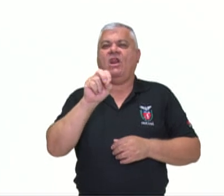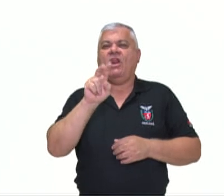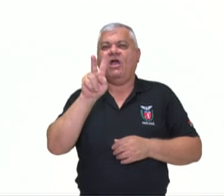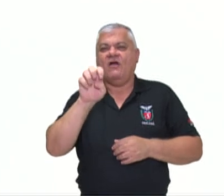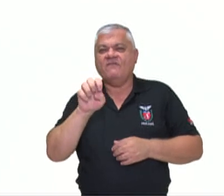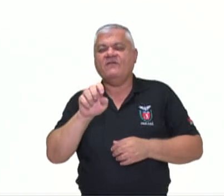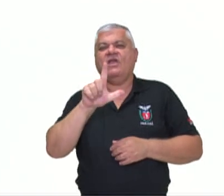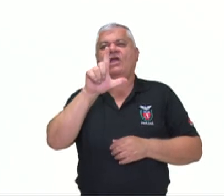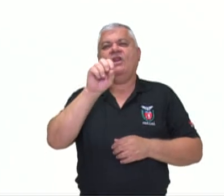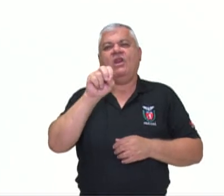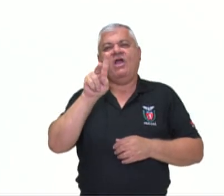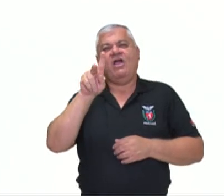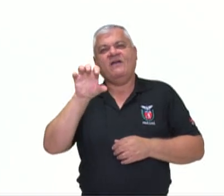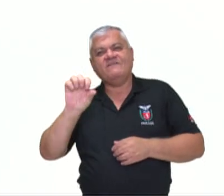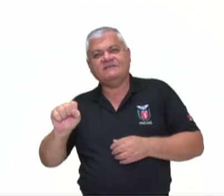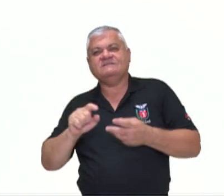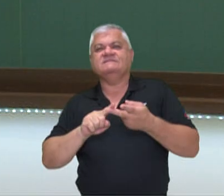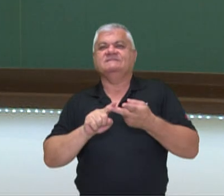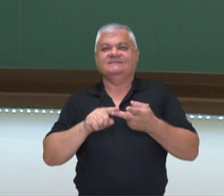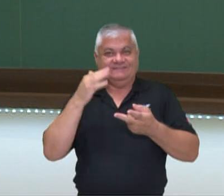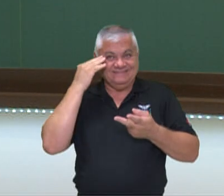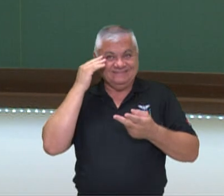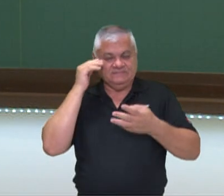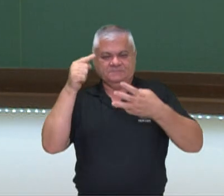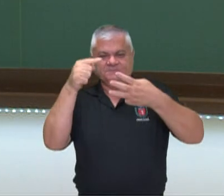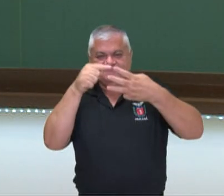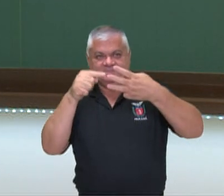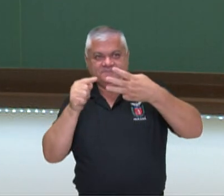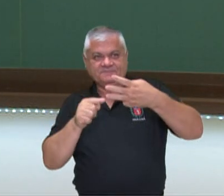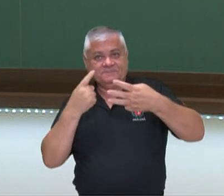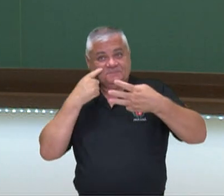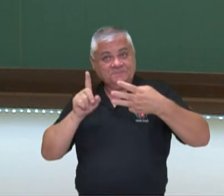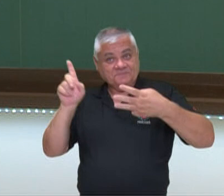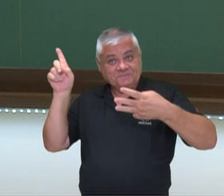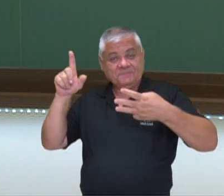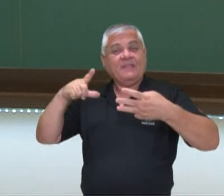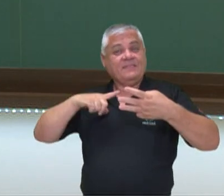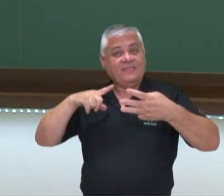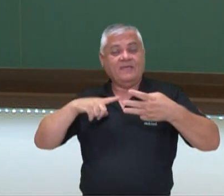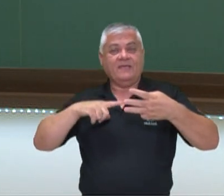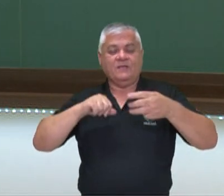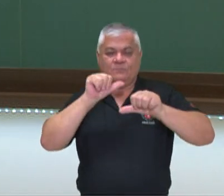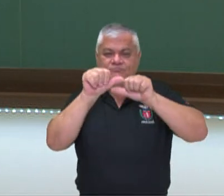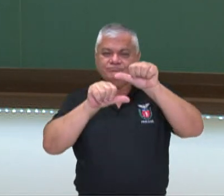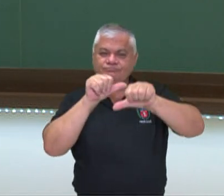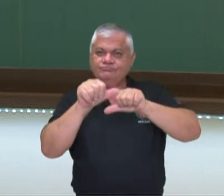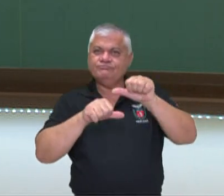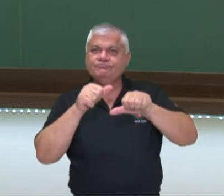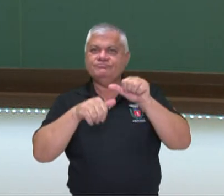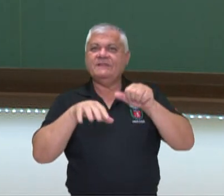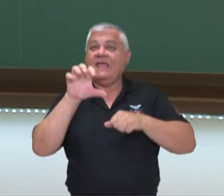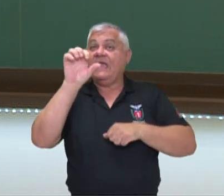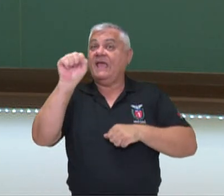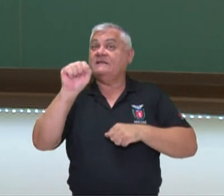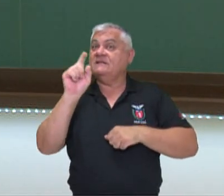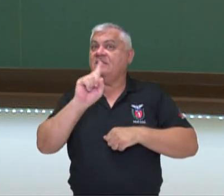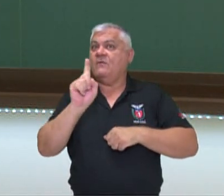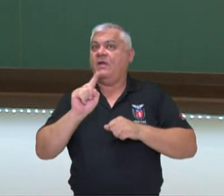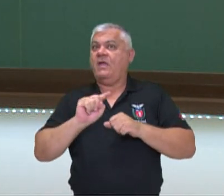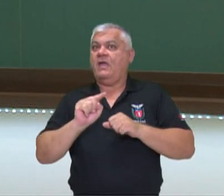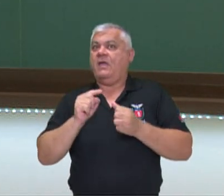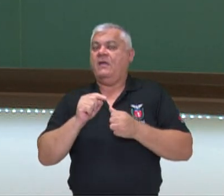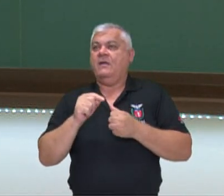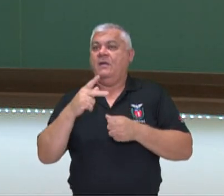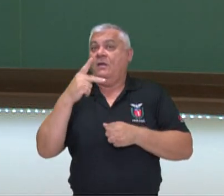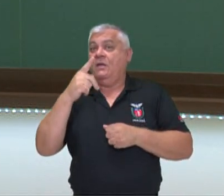sing, sings. Observe aqui, pessoal, que quando a gente tem essa variação, esse S não indica plural, indica que nós